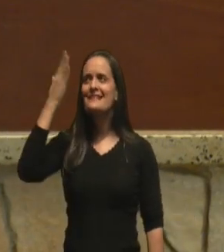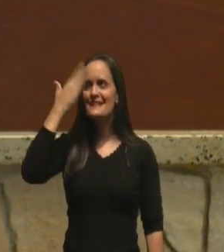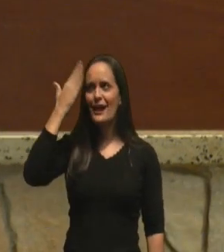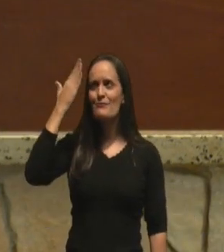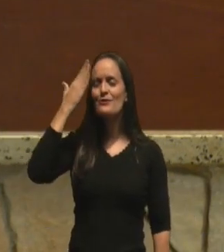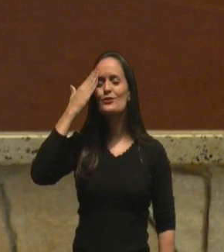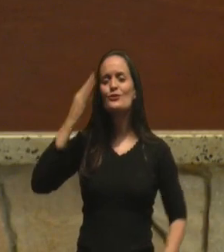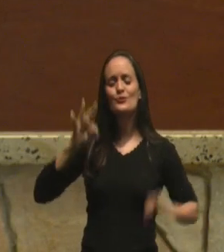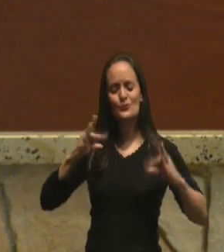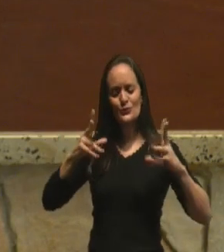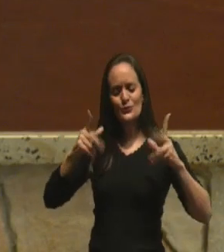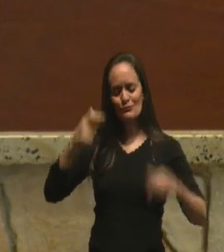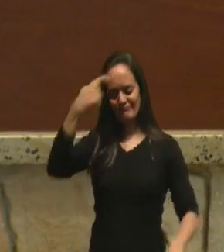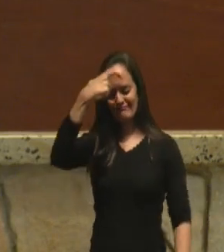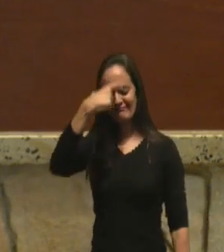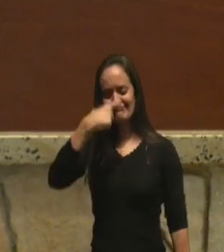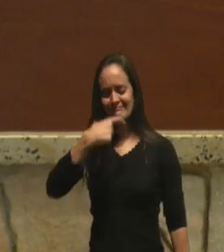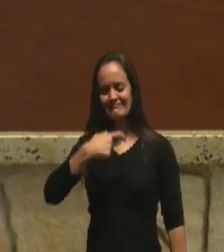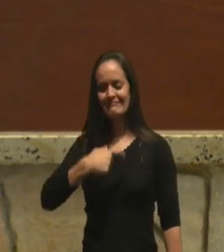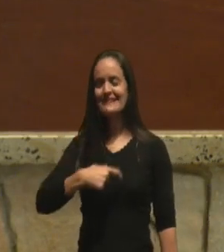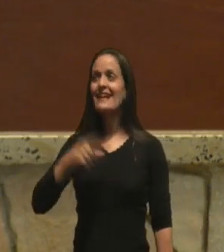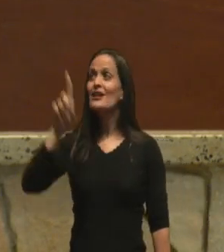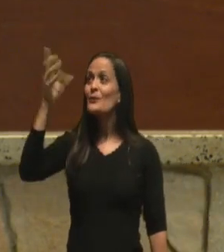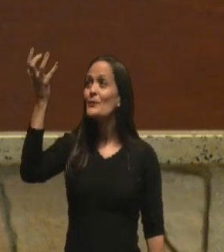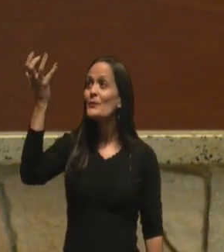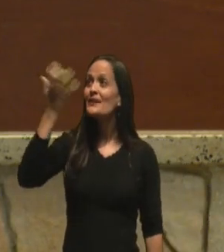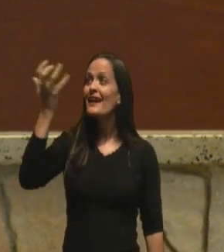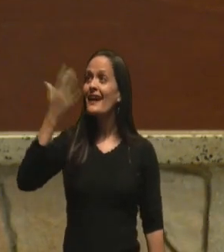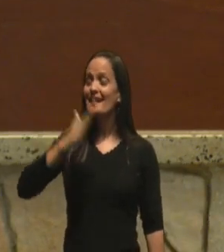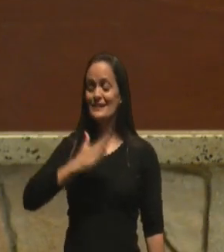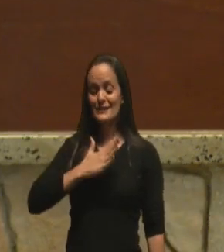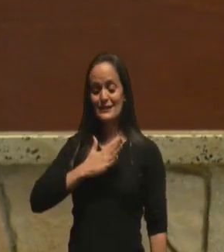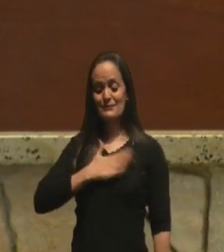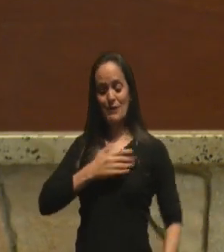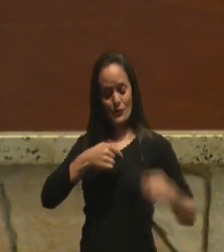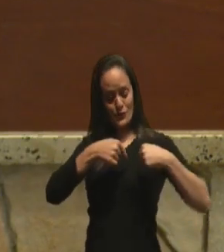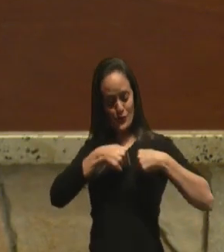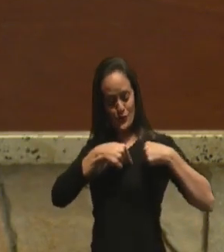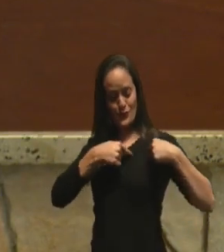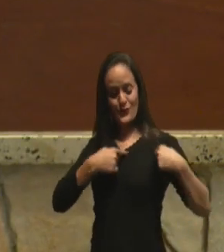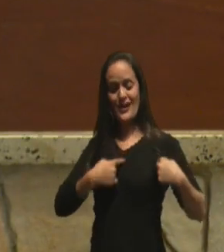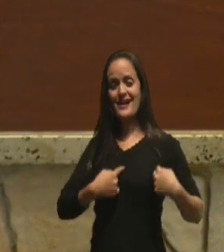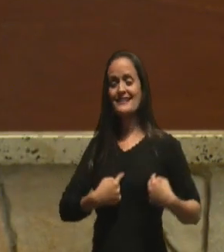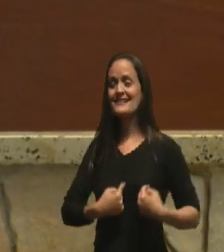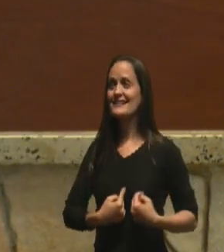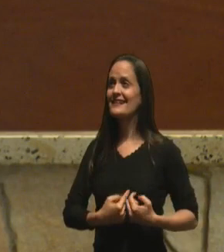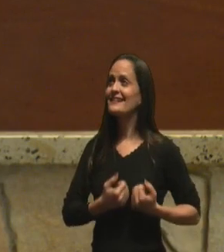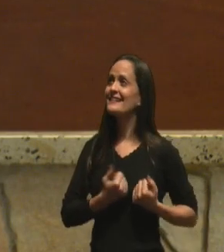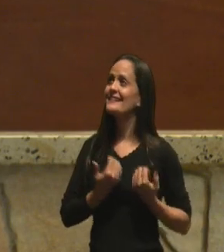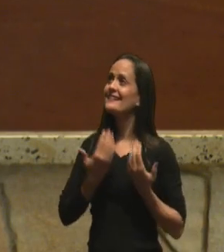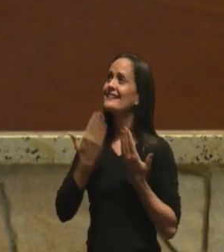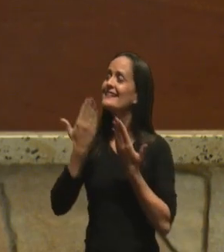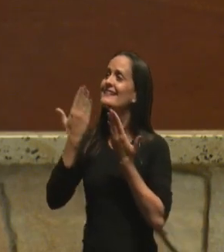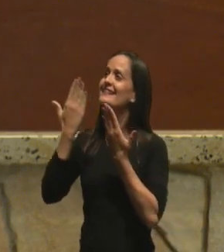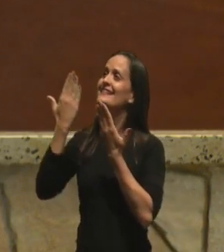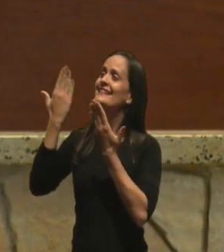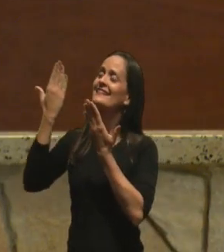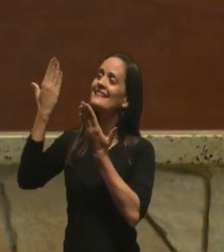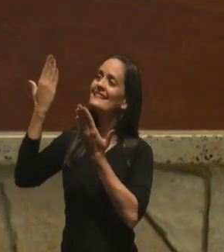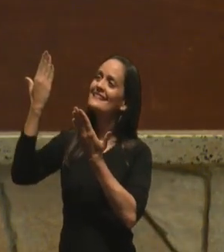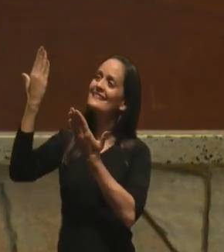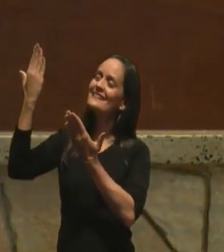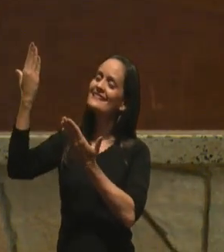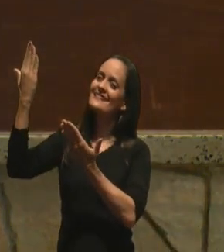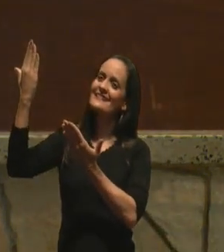interior, sabes tudo o que sou e queres meu coração.